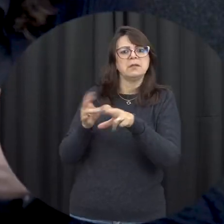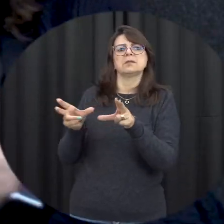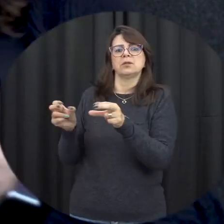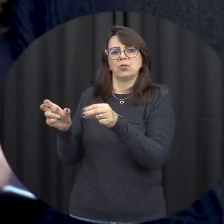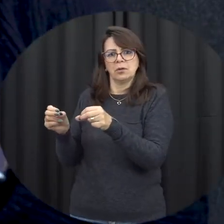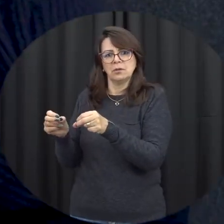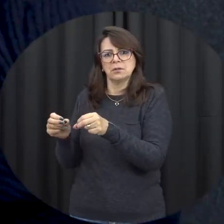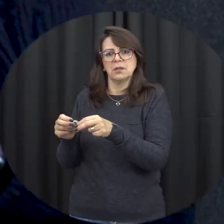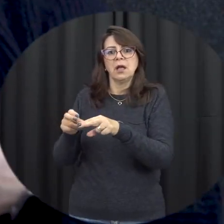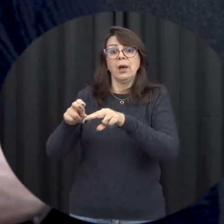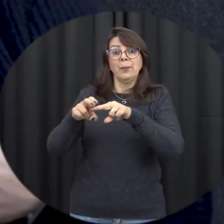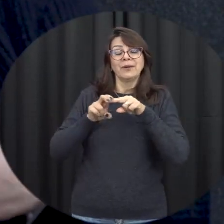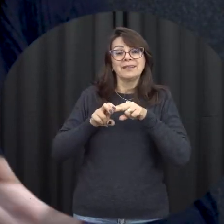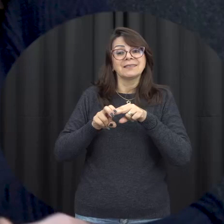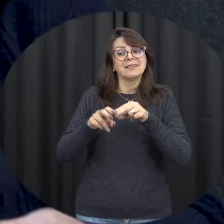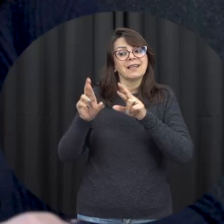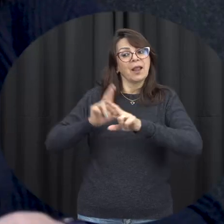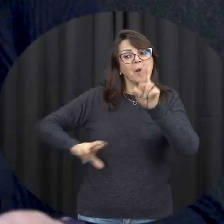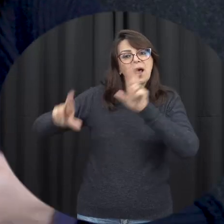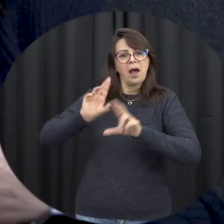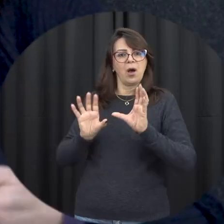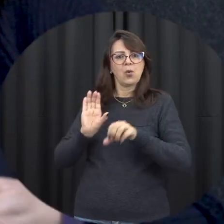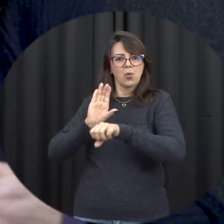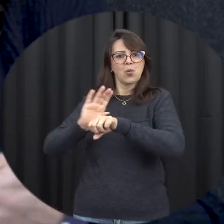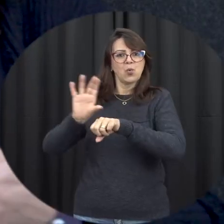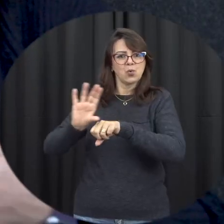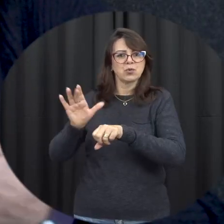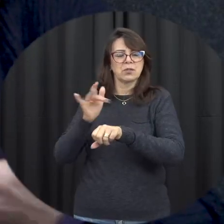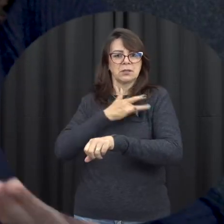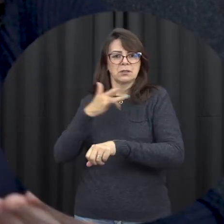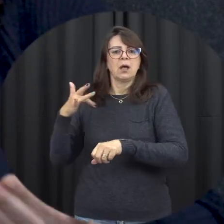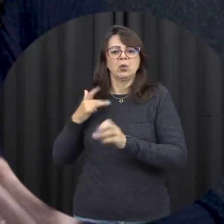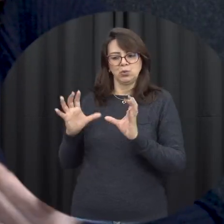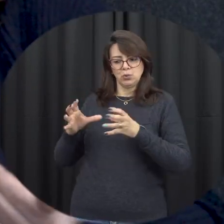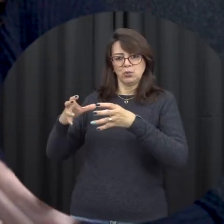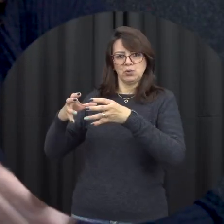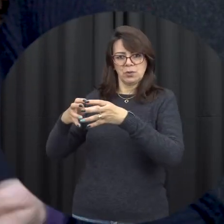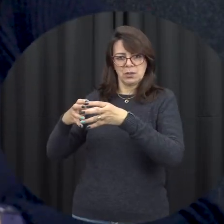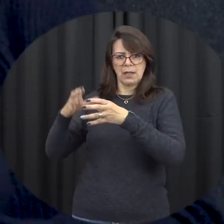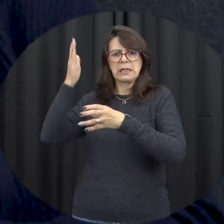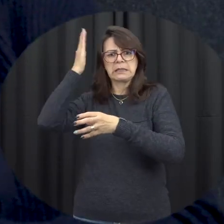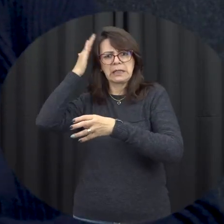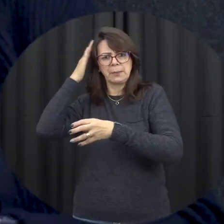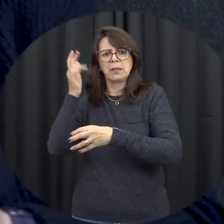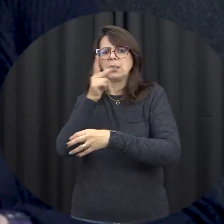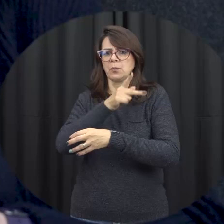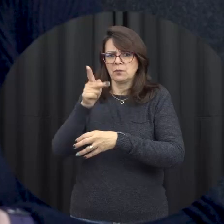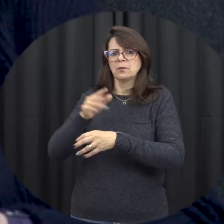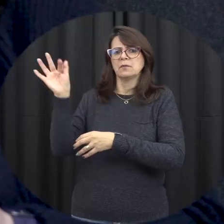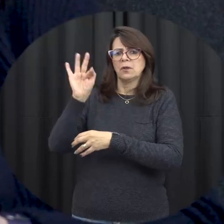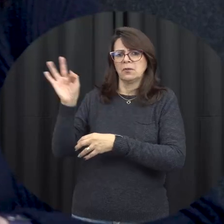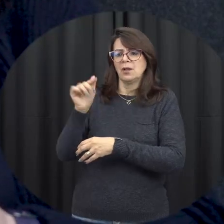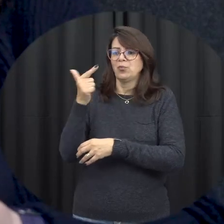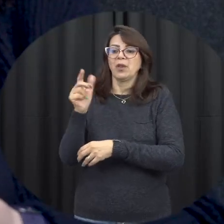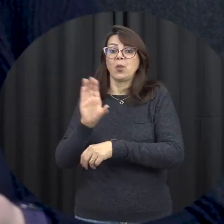Isso já está relacionado assim com o curso da saúde coletiva também, né? A gente sabe que para ser professor universitário não tem